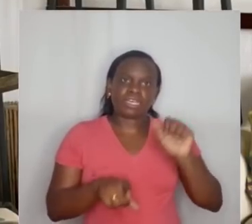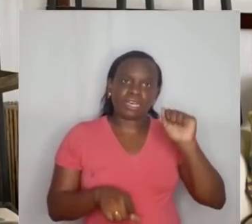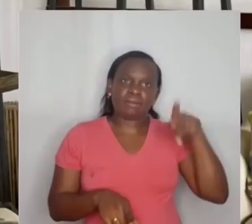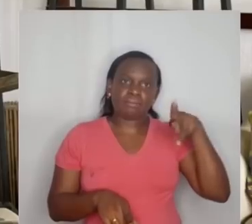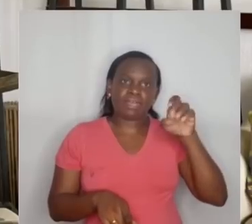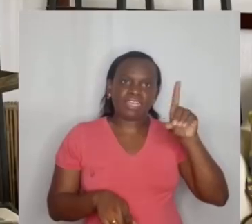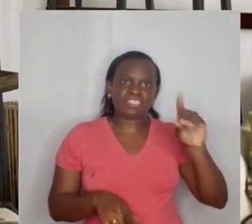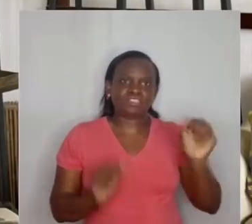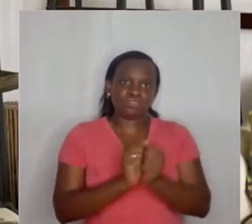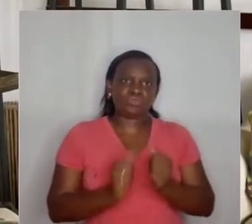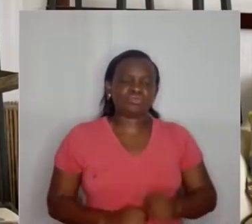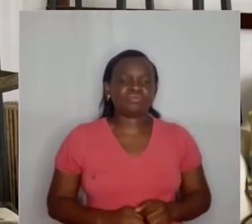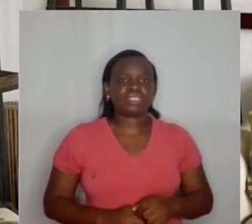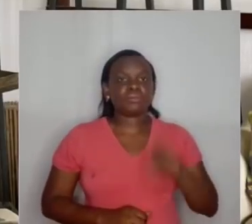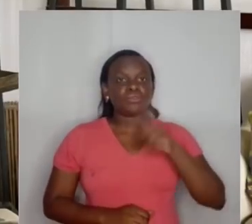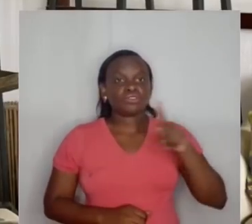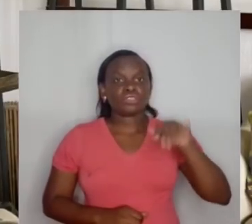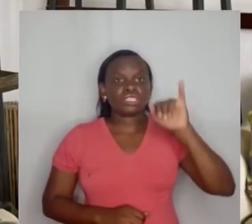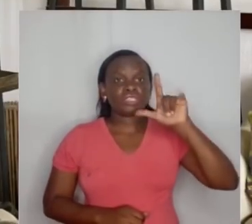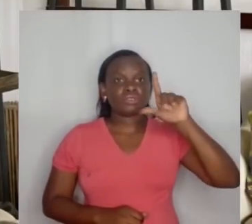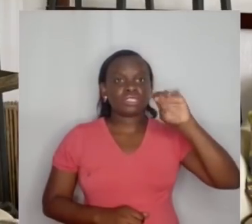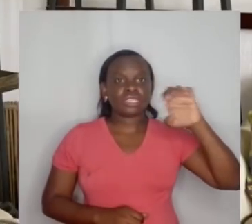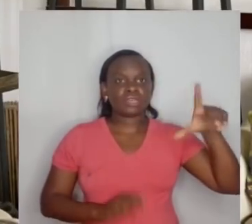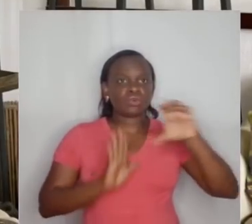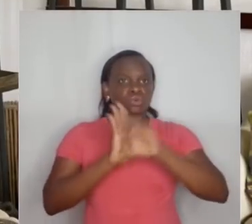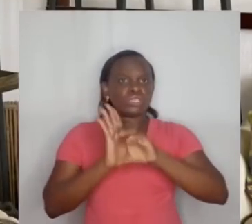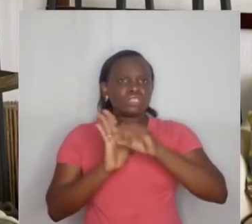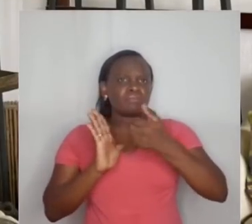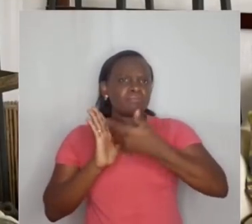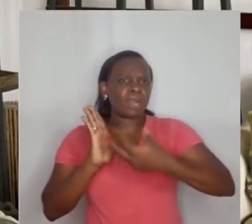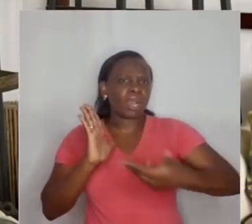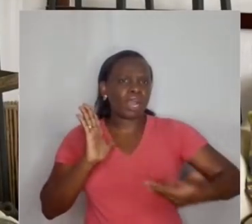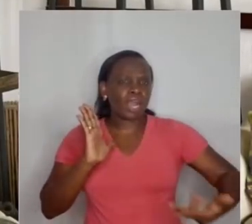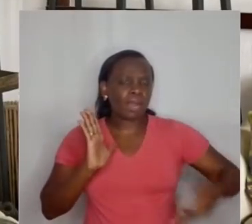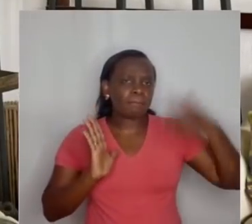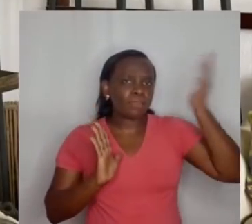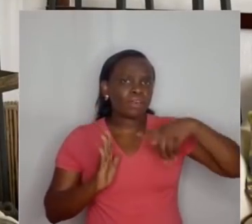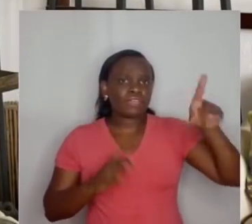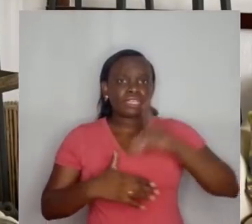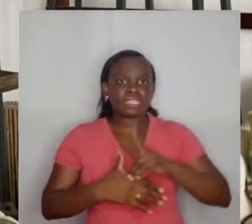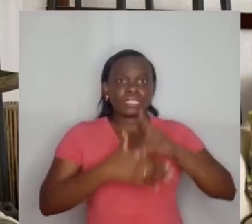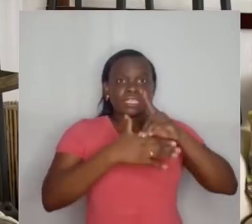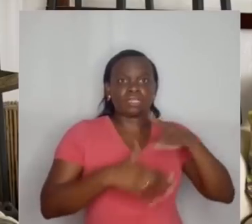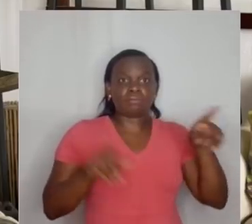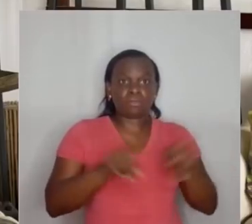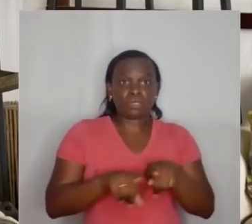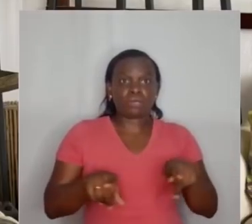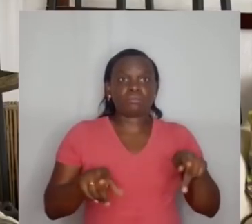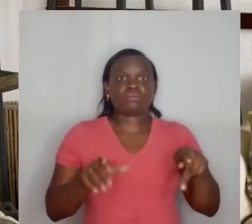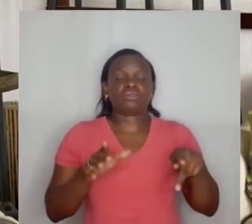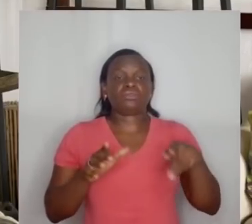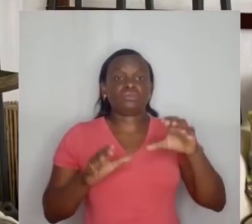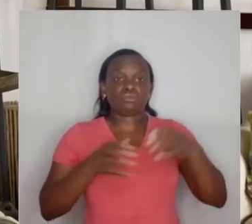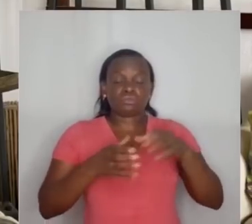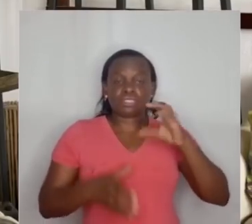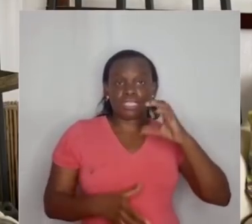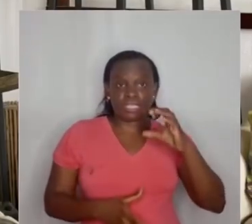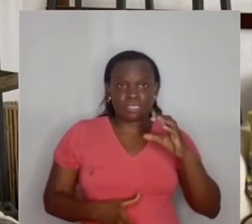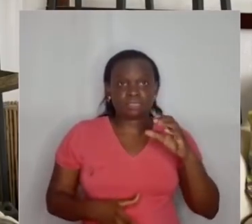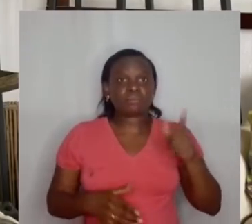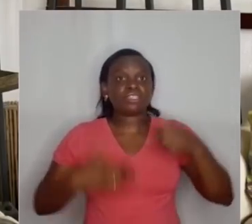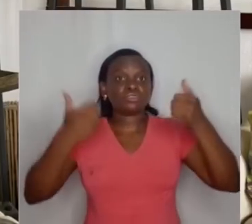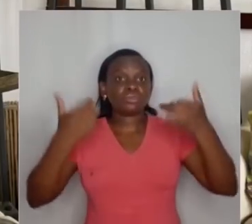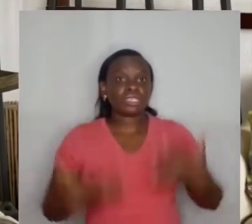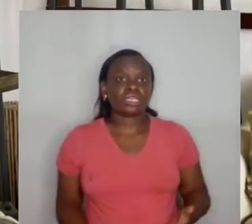Amped. O professor Ildeu tem um vasto currículo que expressa sua liderança na comunidade científica, mas vamos